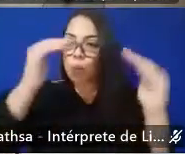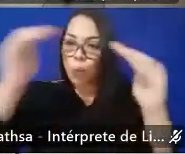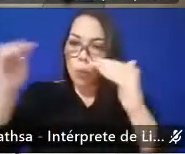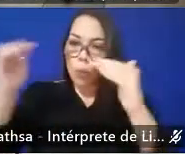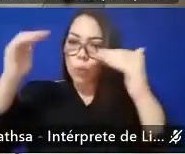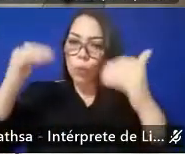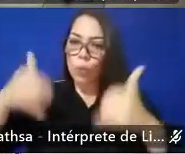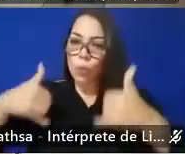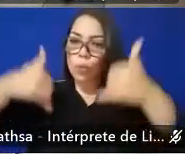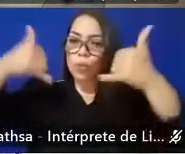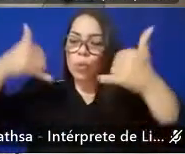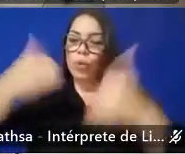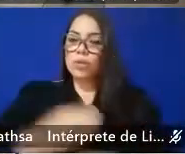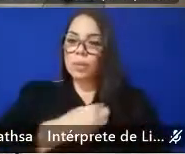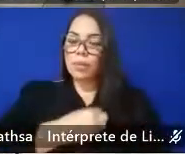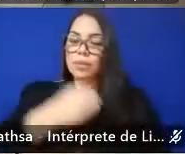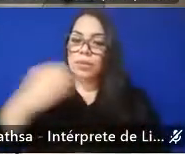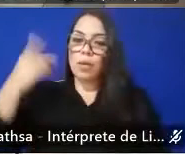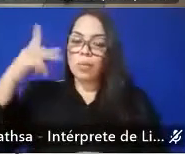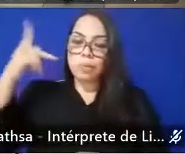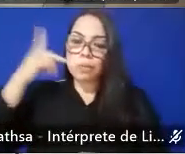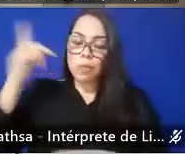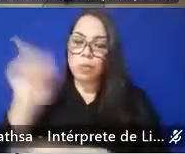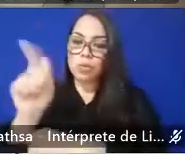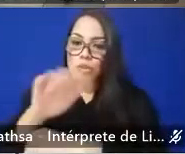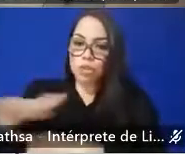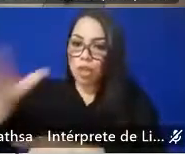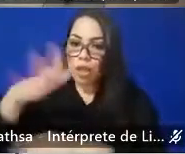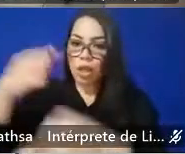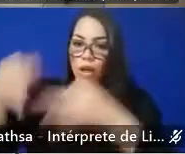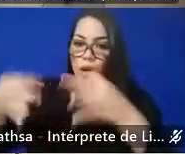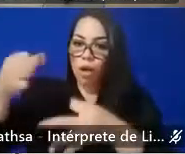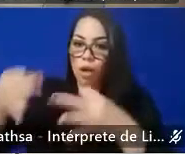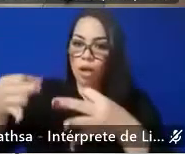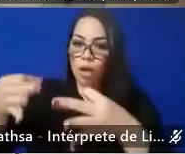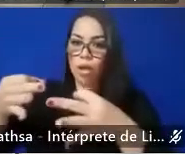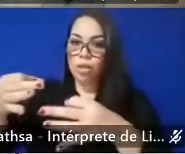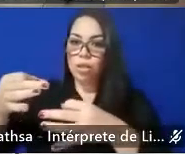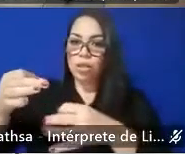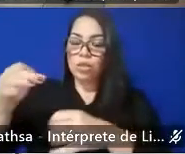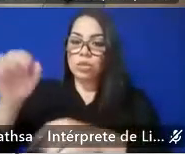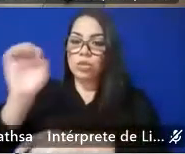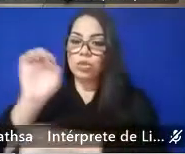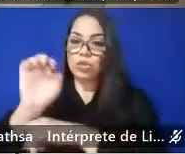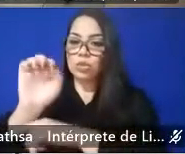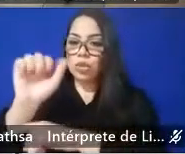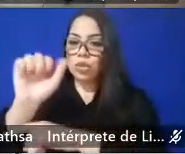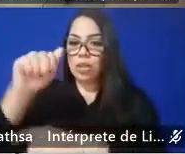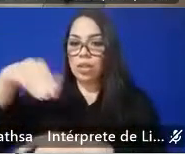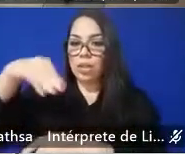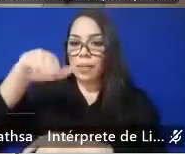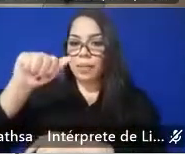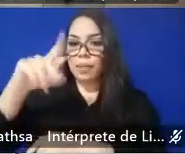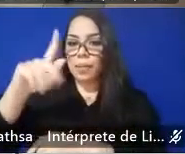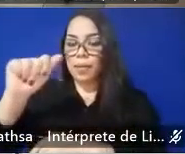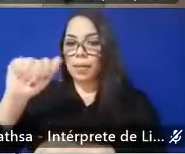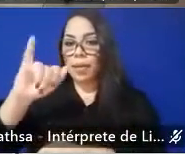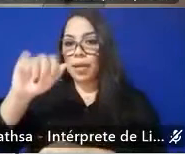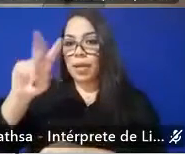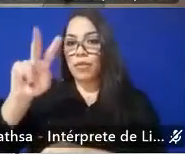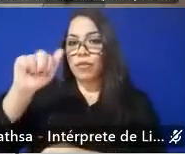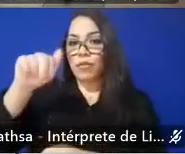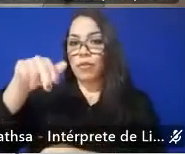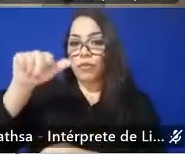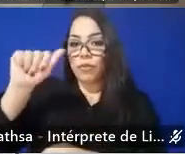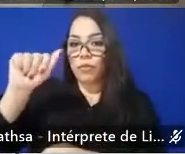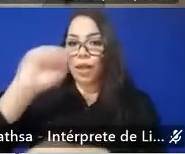e da procuradora-geral de Justiça do Estado do Amapá Doutora Ivana ser está ao lado